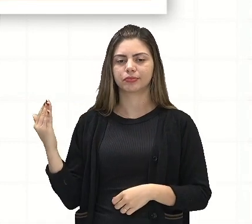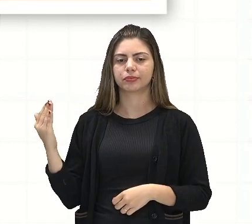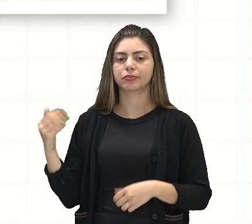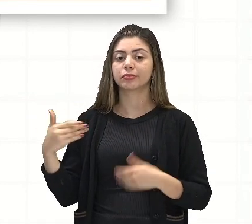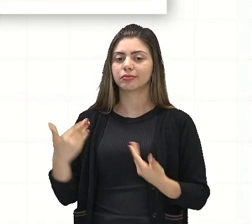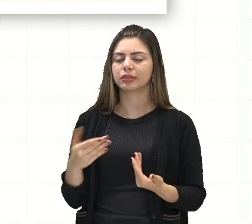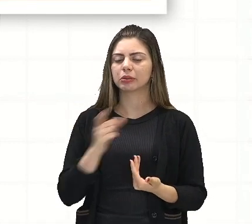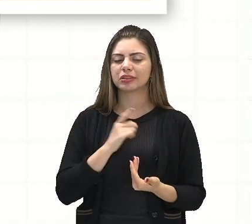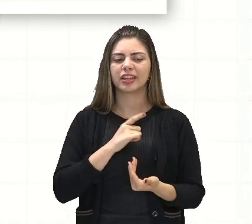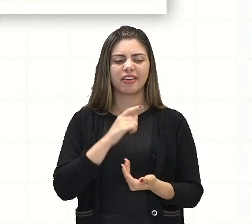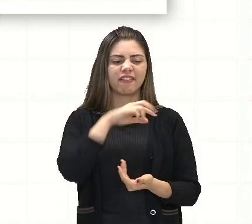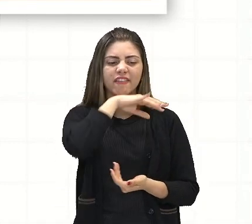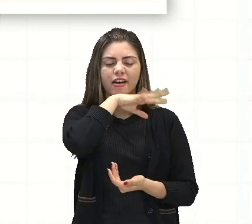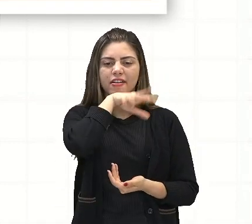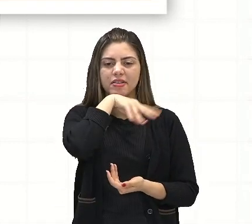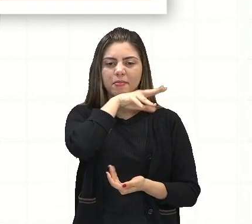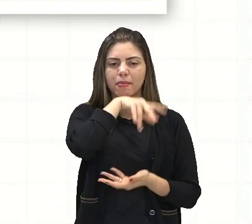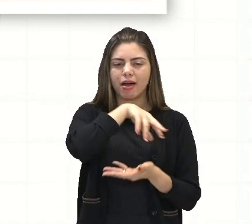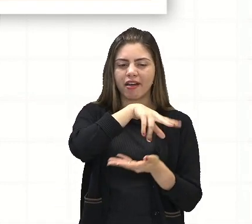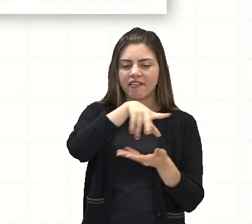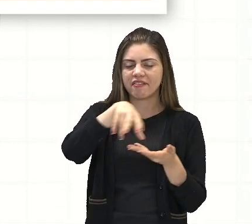várias espécies de animais, né,